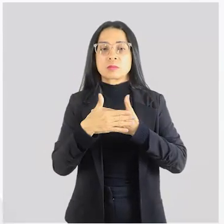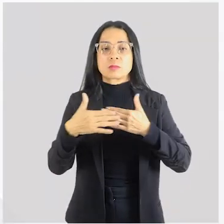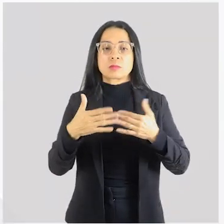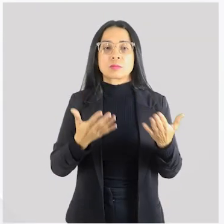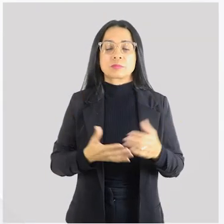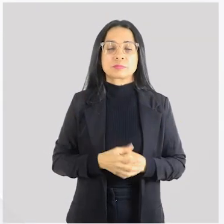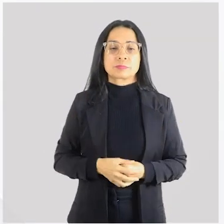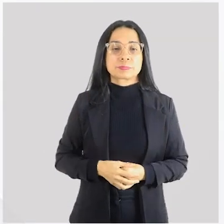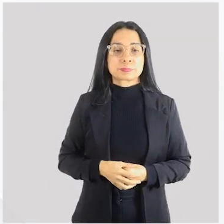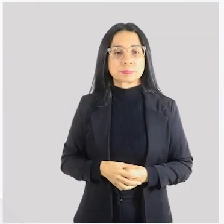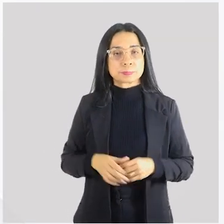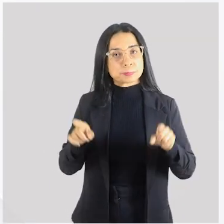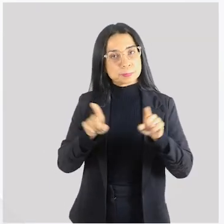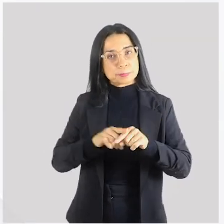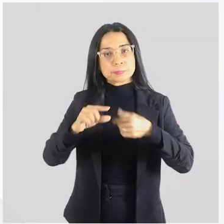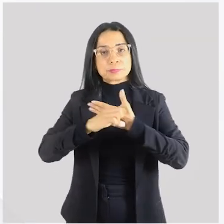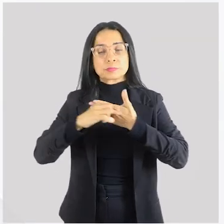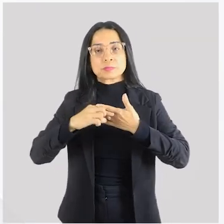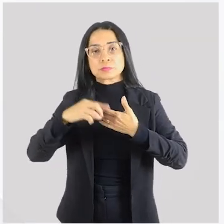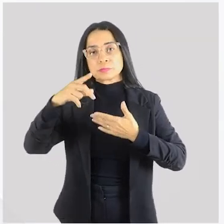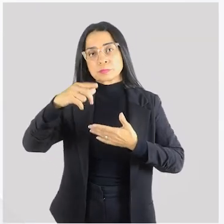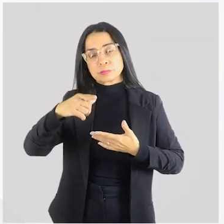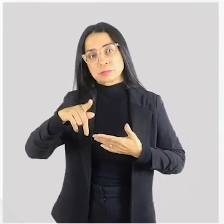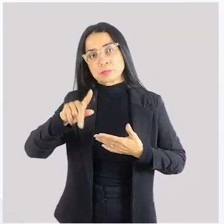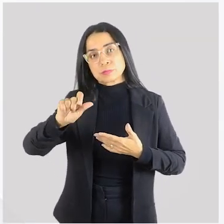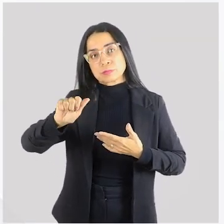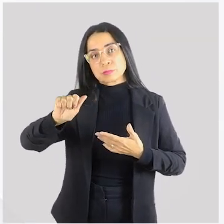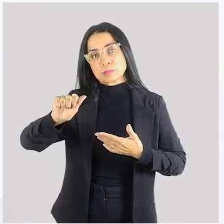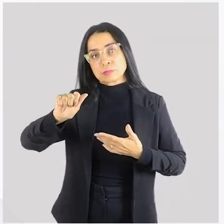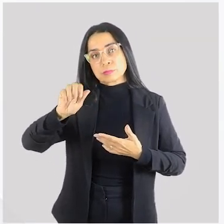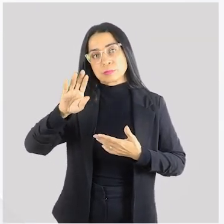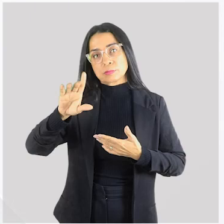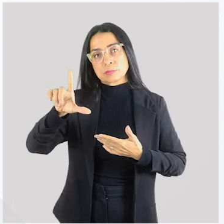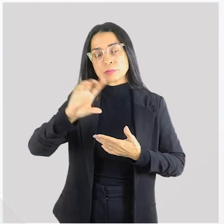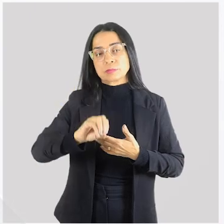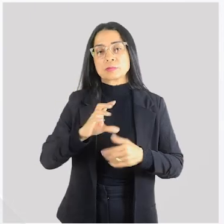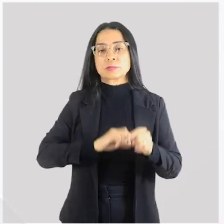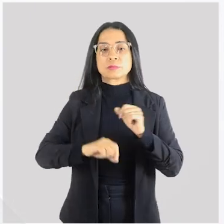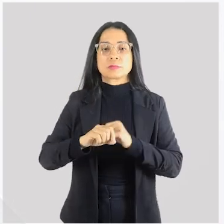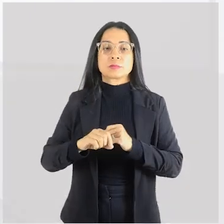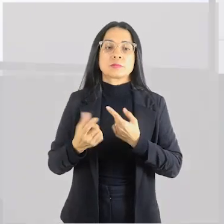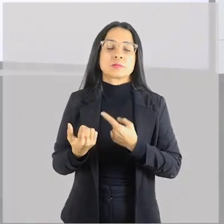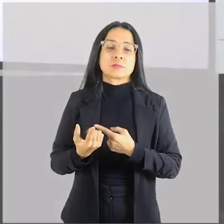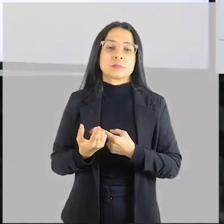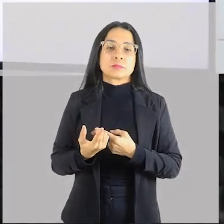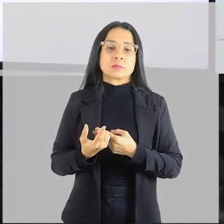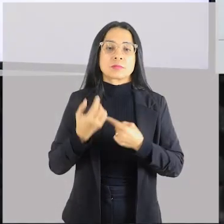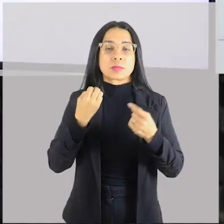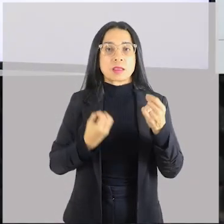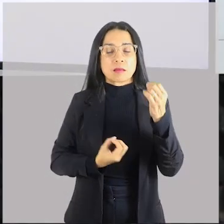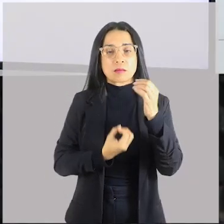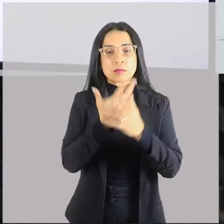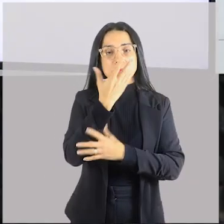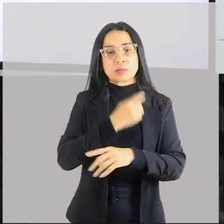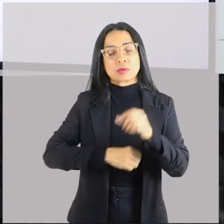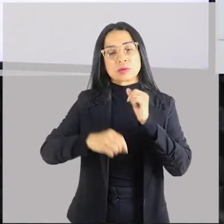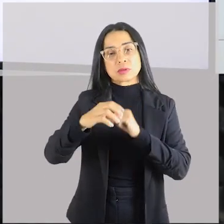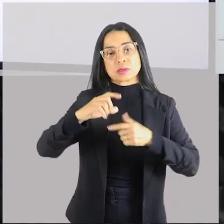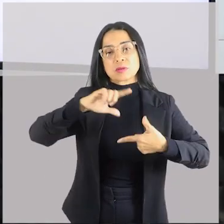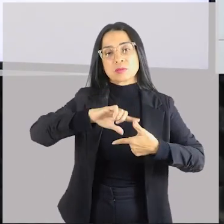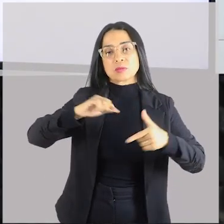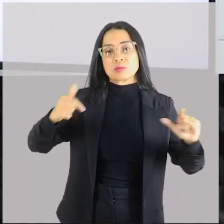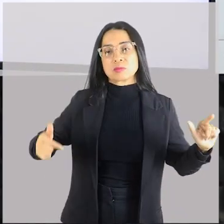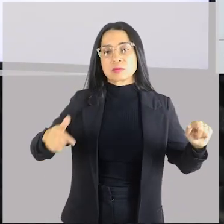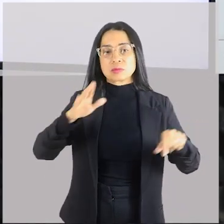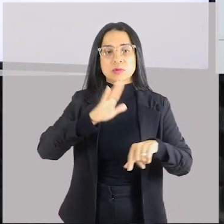Picasso acredita-se com estudos que a inspiração do cubismo venha da obra de um pintor do século XIX chamado Paul